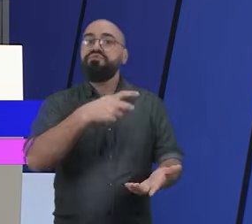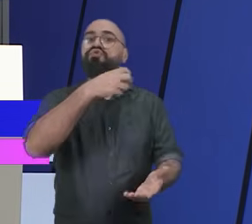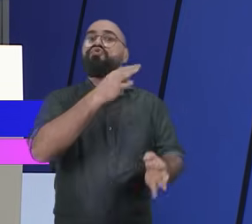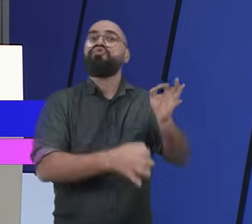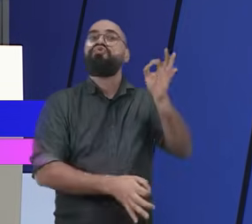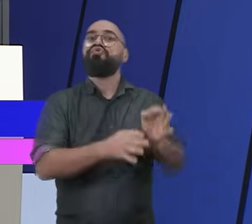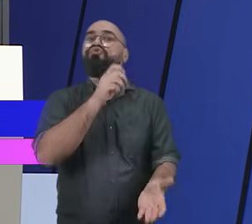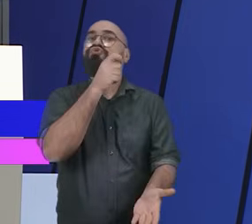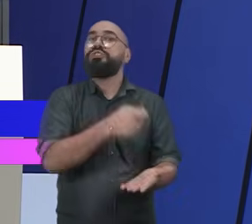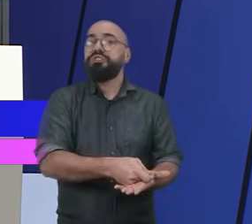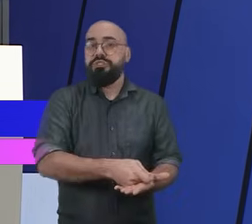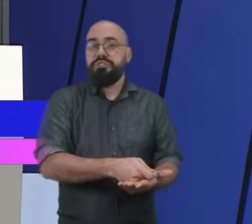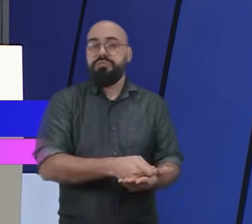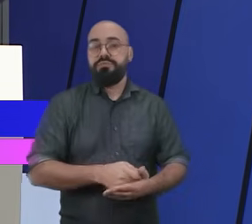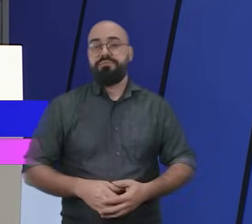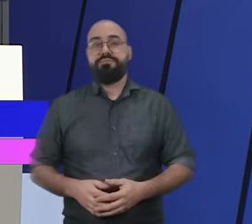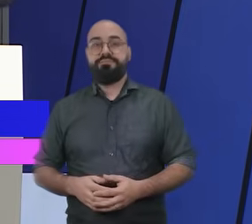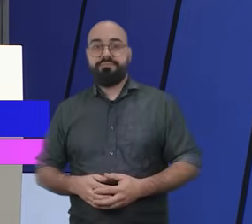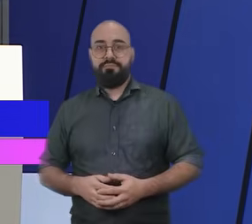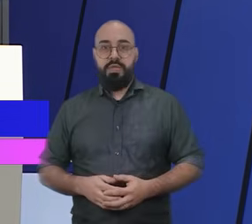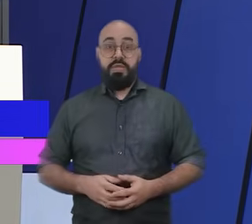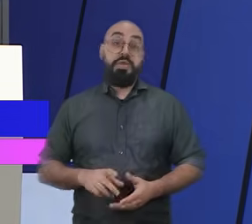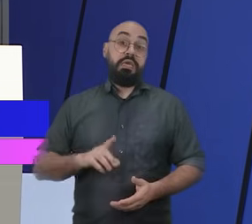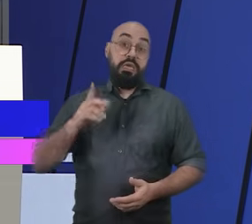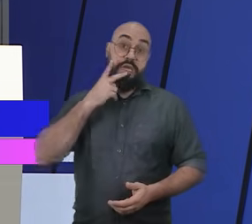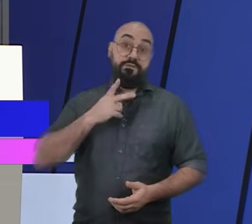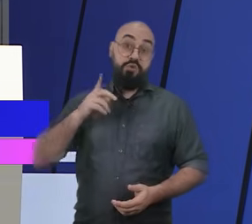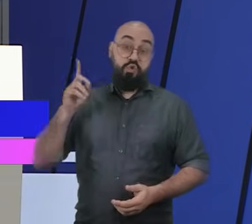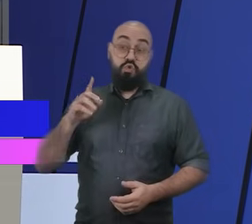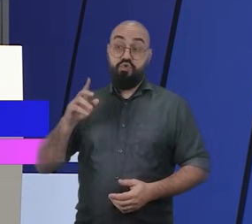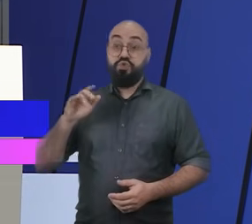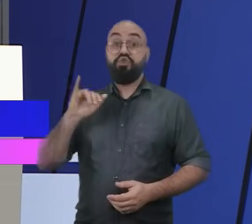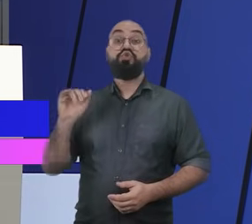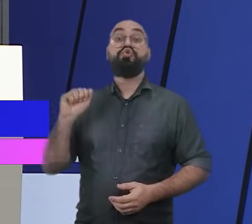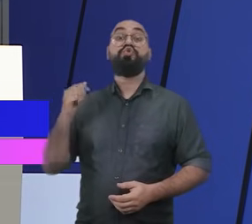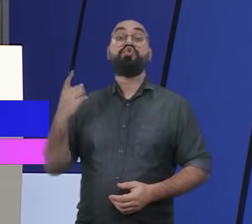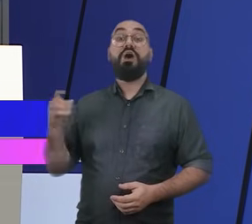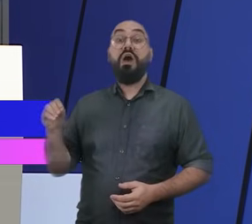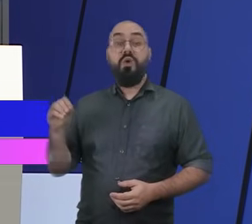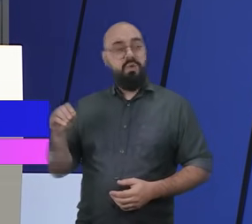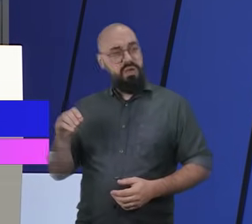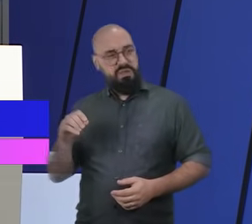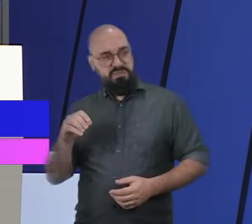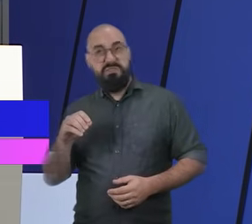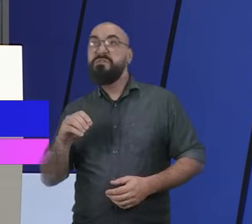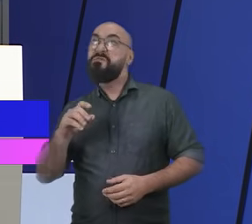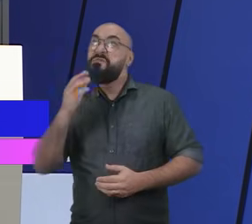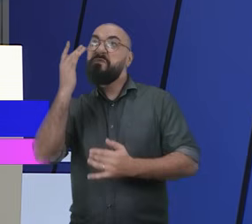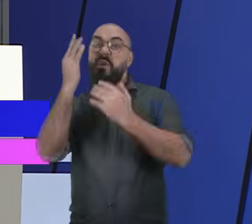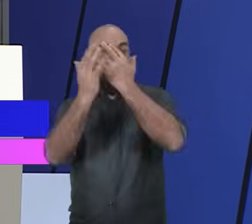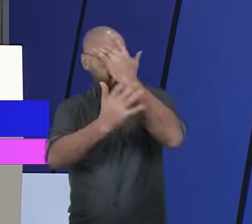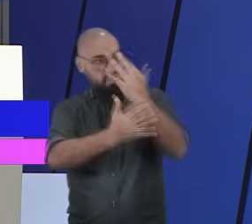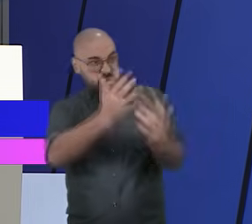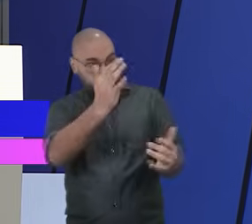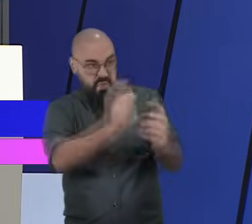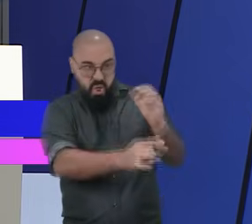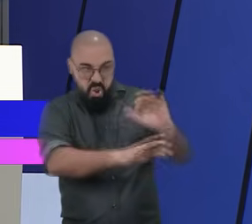mais. Ele não permitiu que João chamasse fogo do céu para destruir